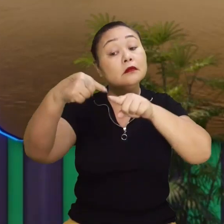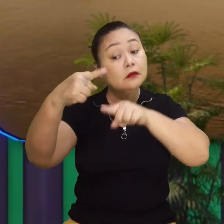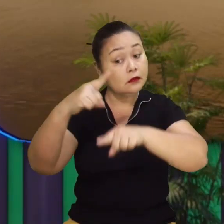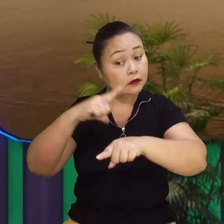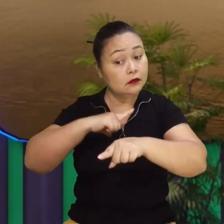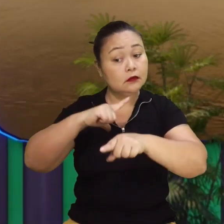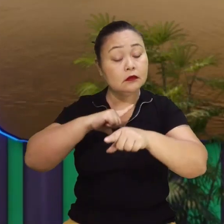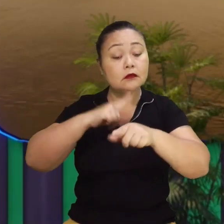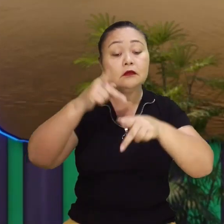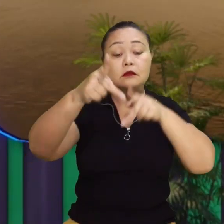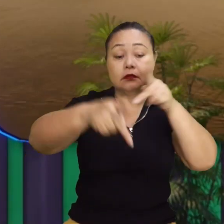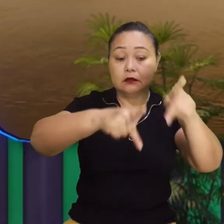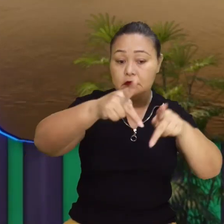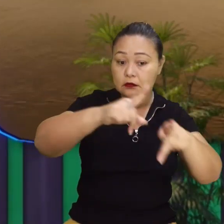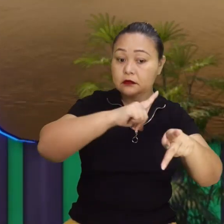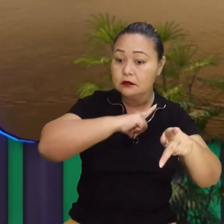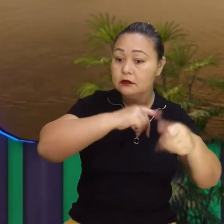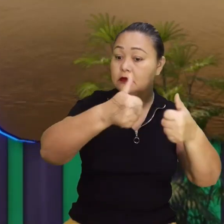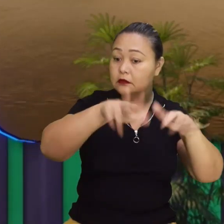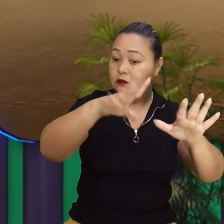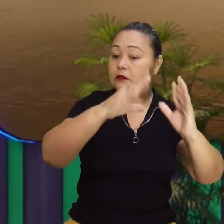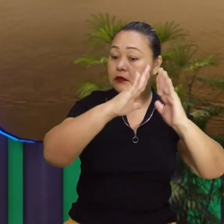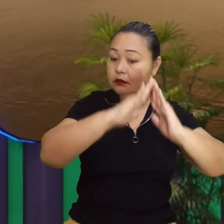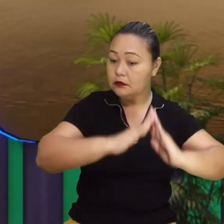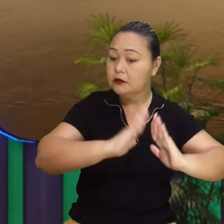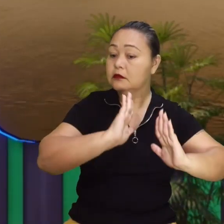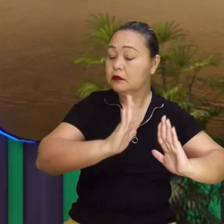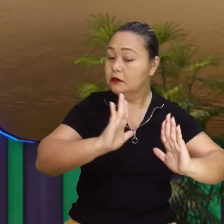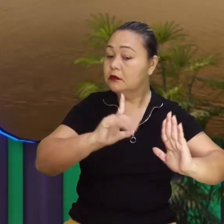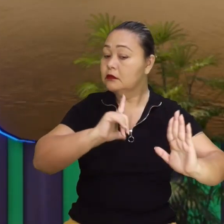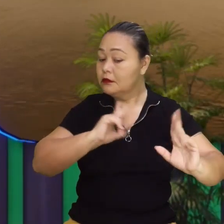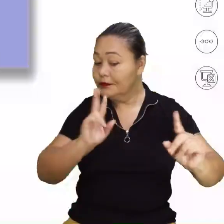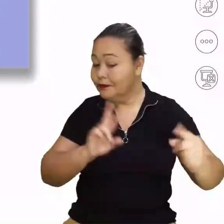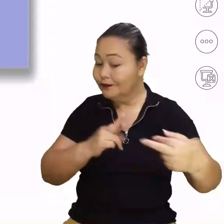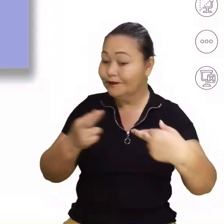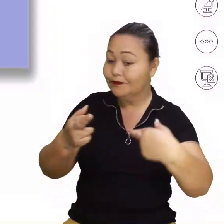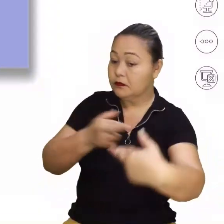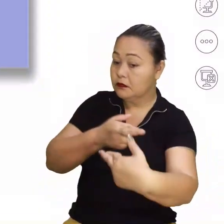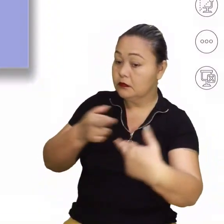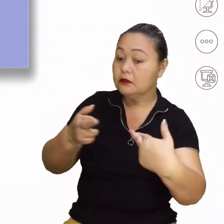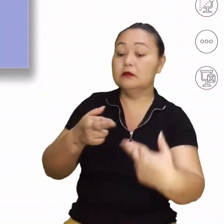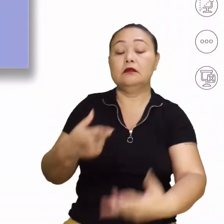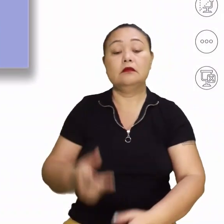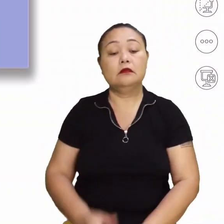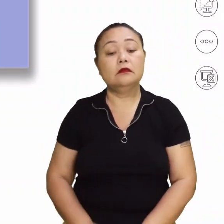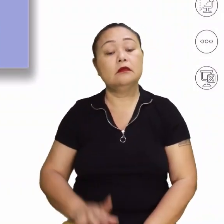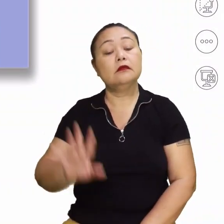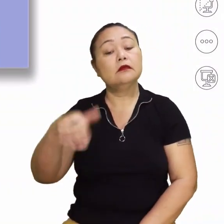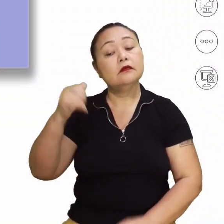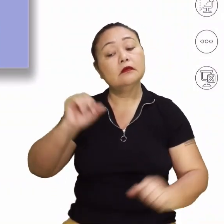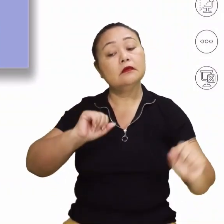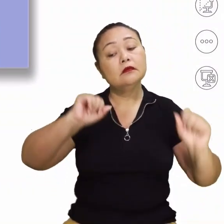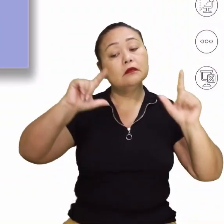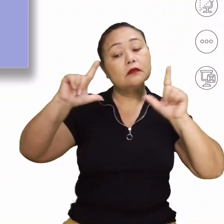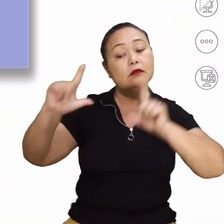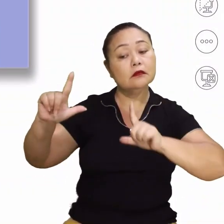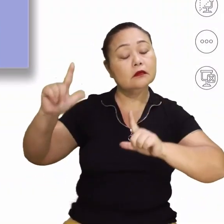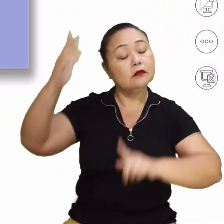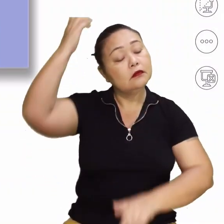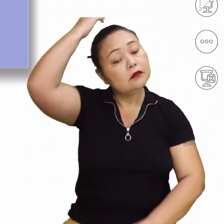sobre essas populações que ali estavam a e agora vamos lá na tela a